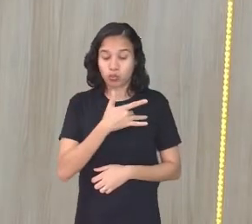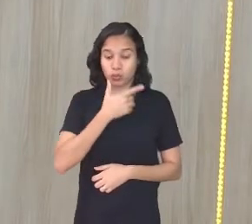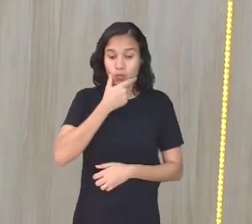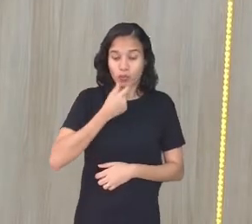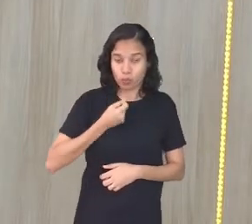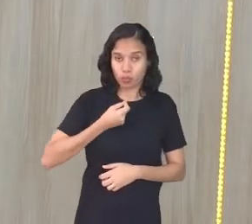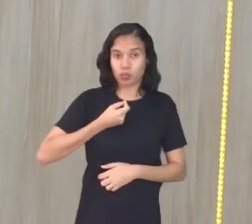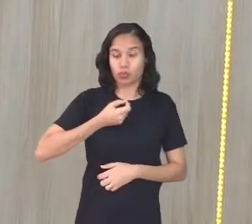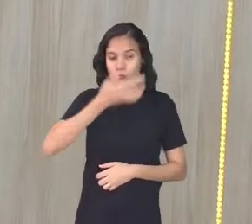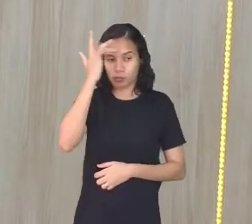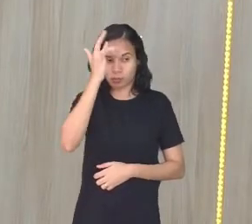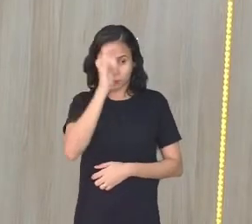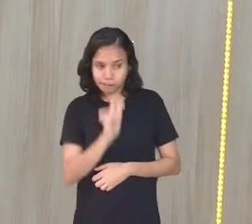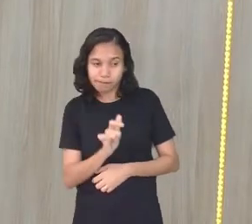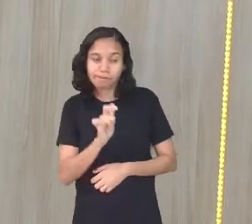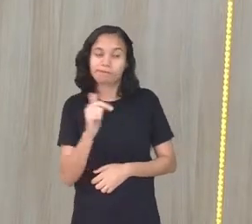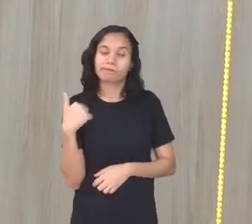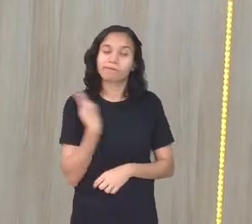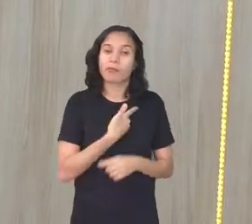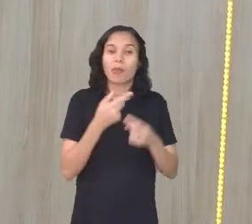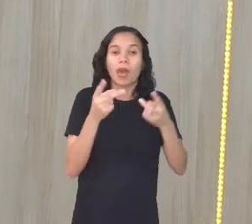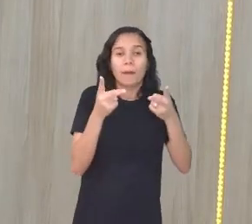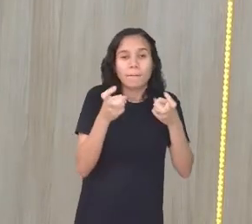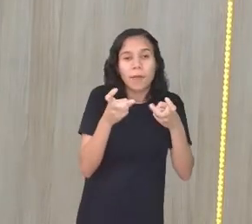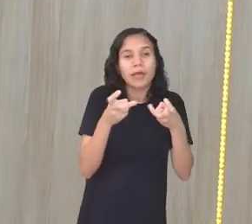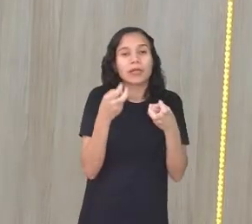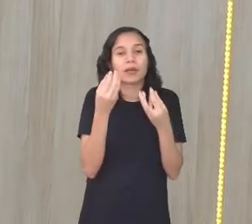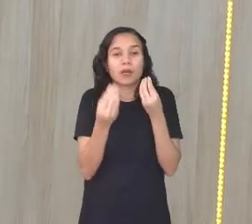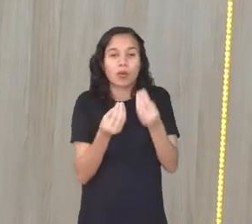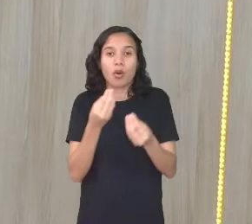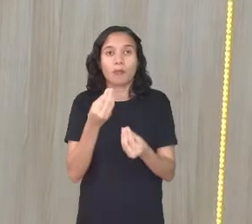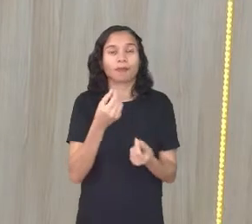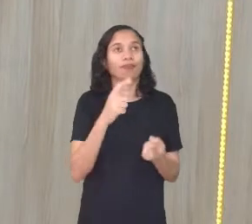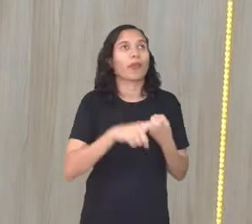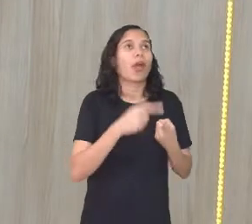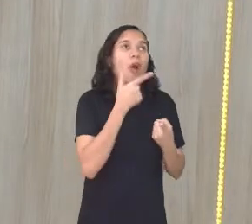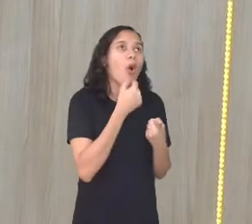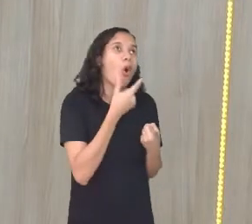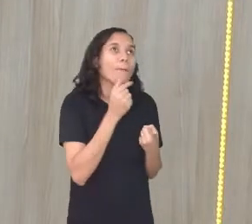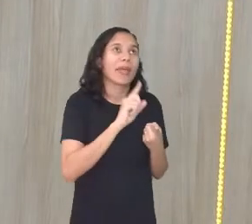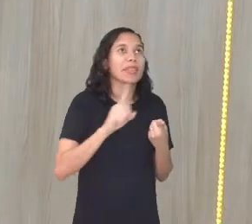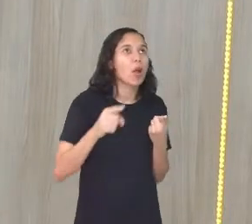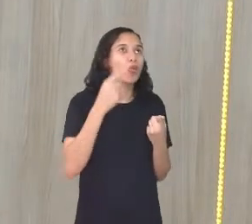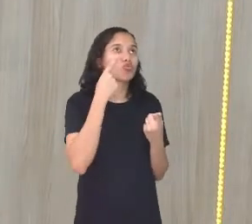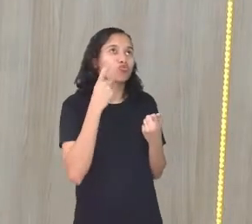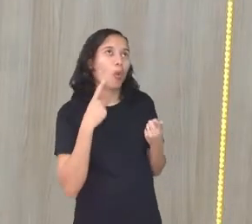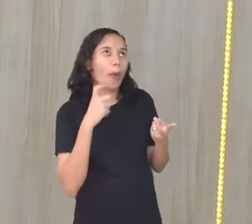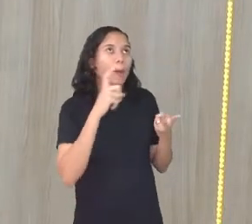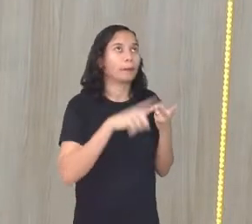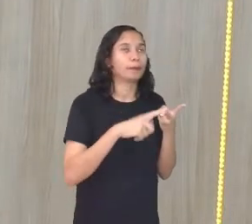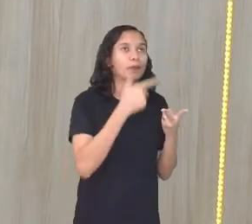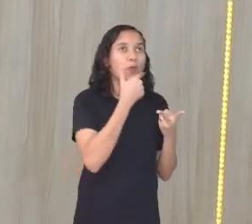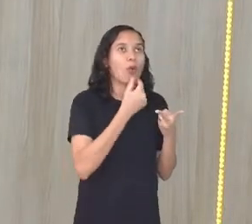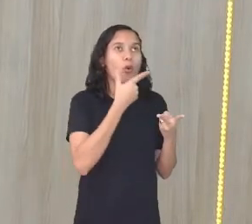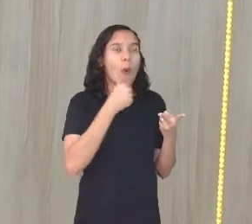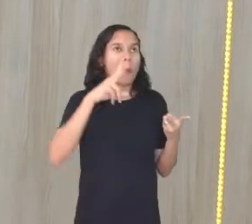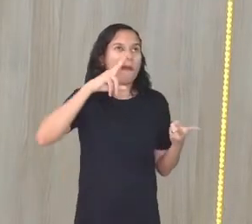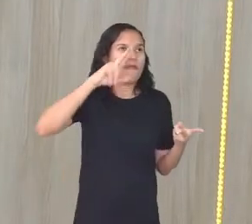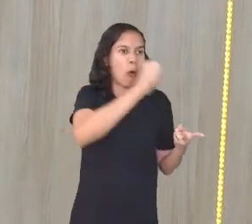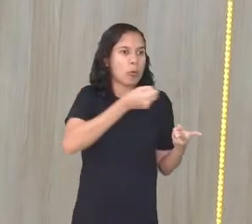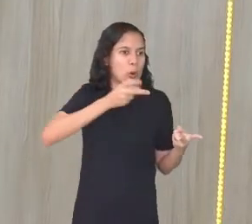a gente vê realmente aquela noção de que homem não chora, aquela questão de que homem é forte o